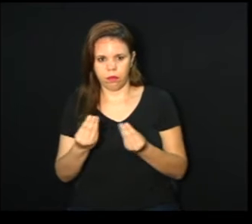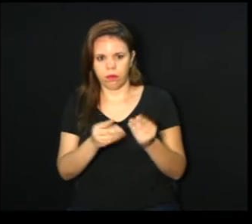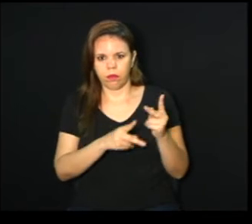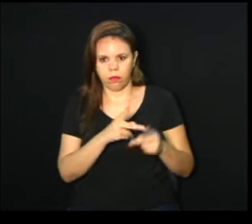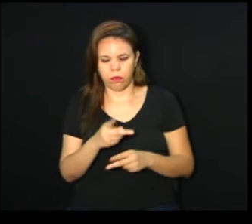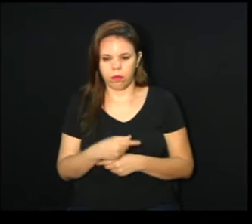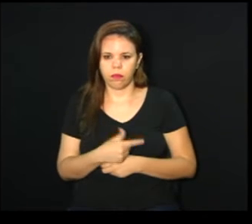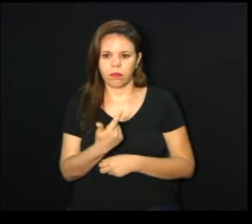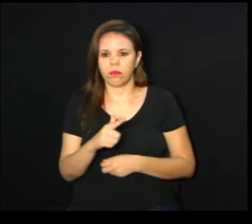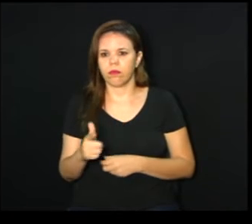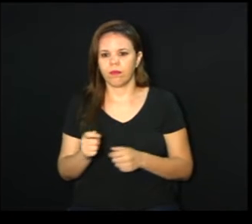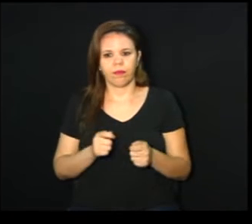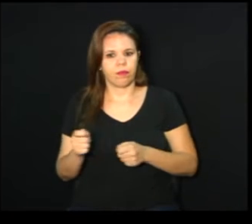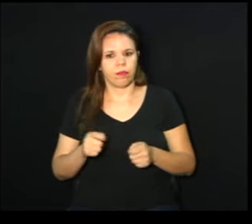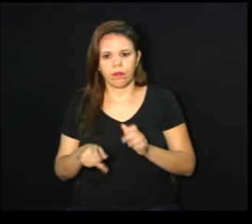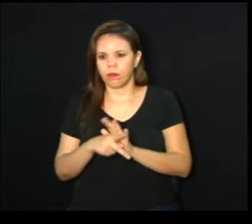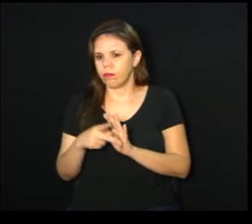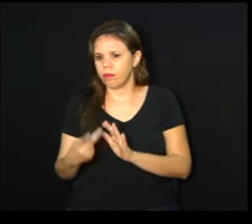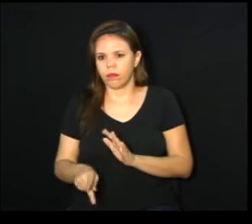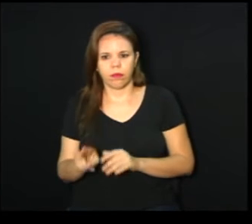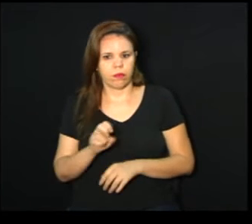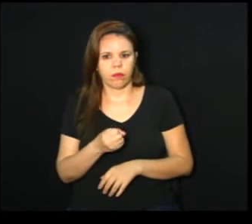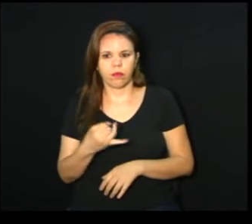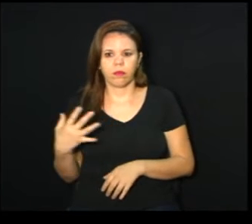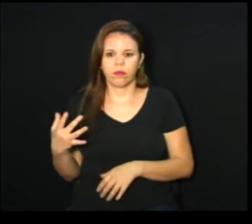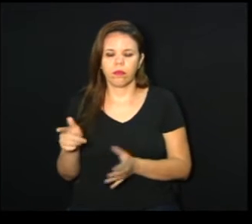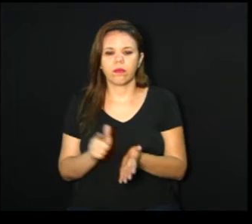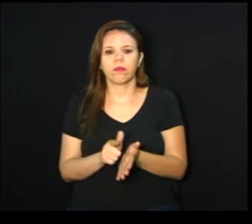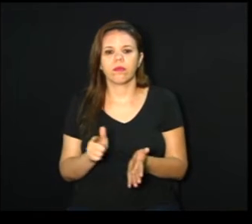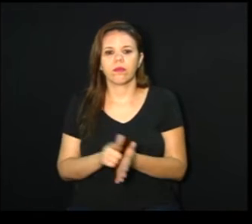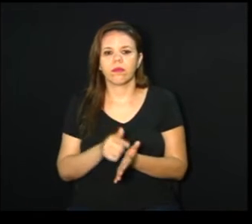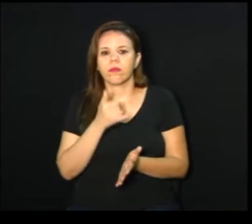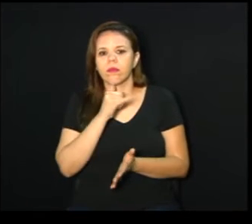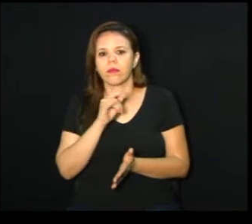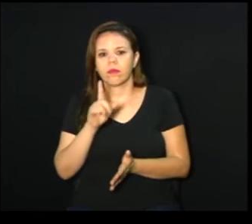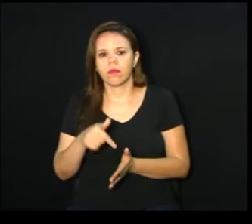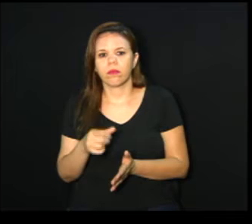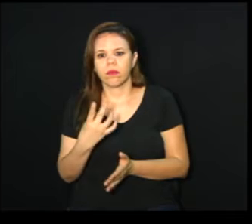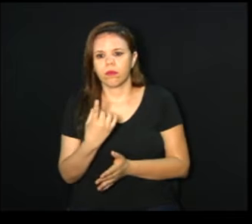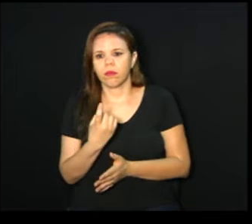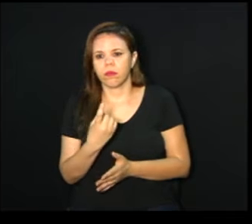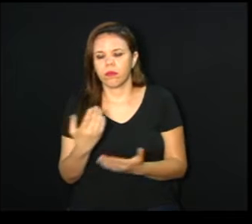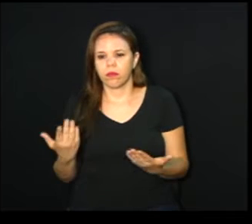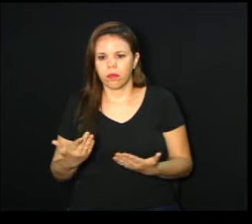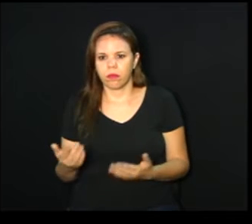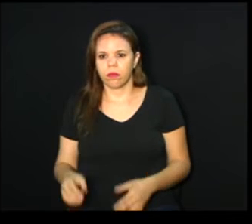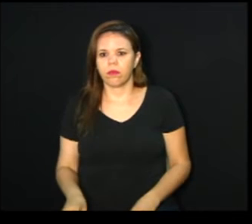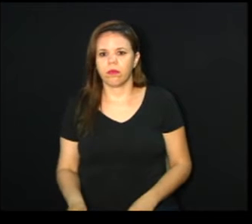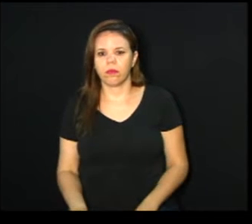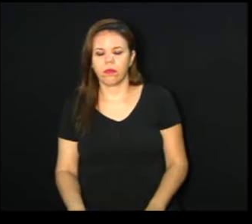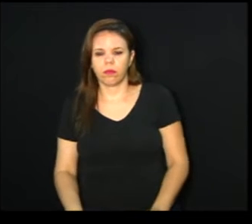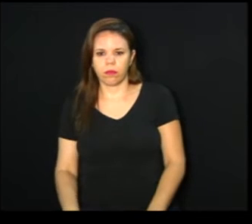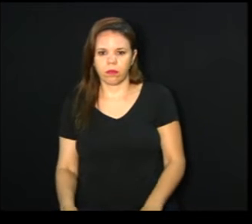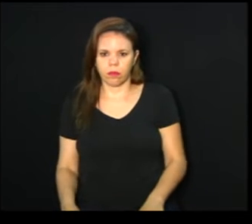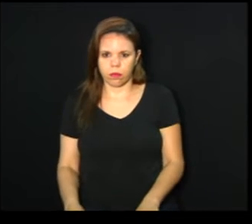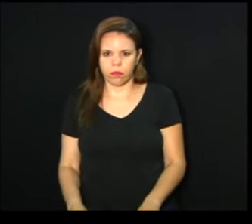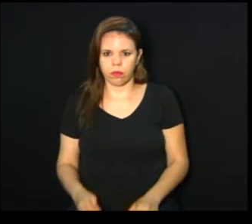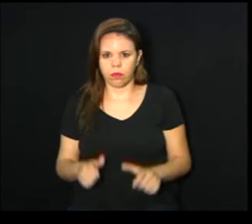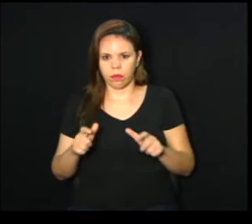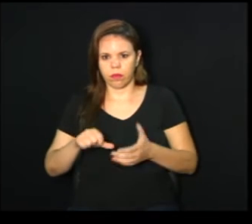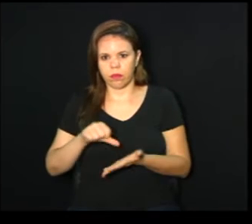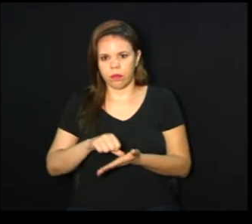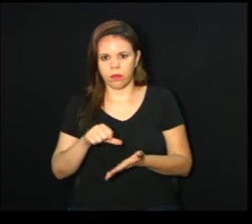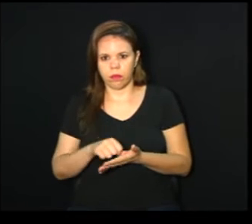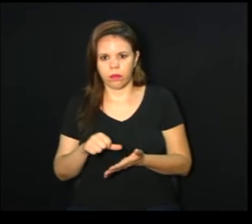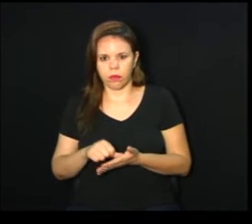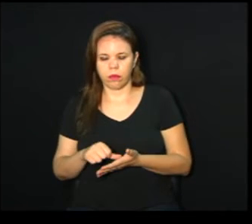pessoas, ela não tem um controle da sua conta de energia. Basicamente é um medidor único hoje que fica na subestação